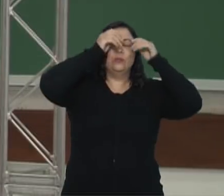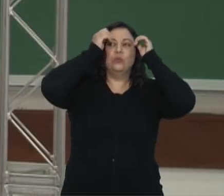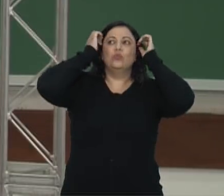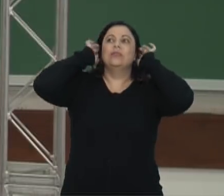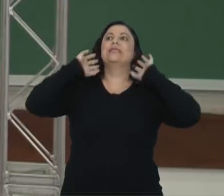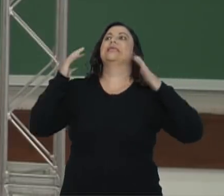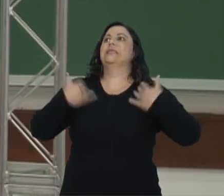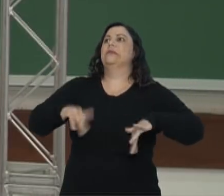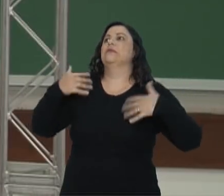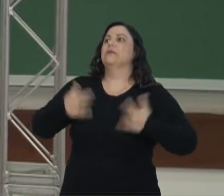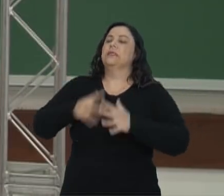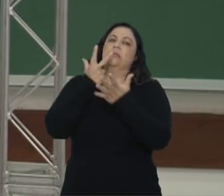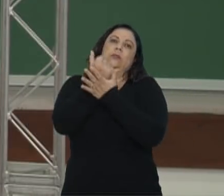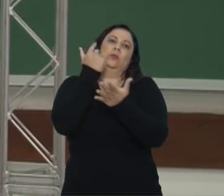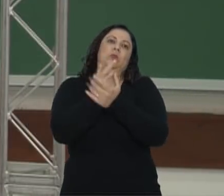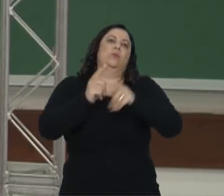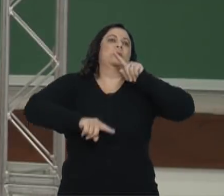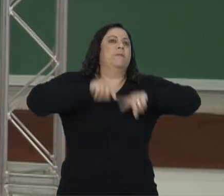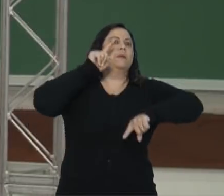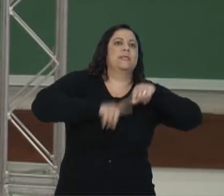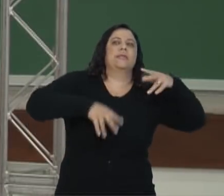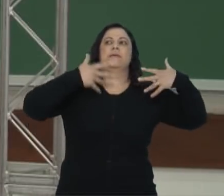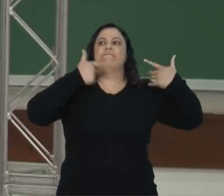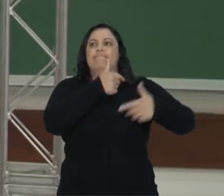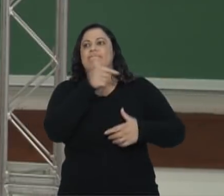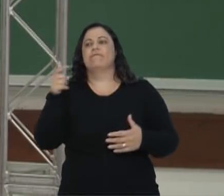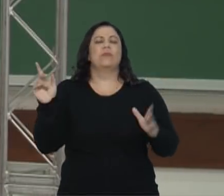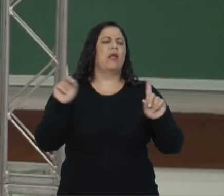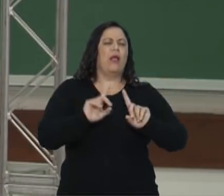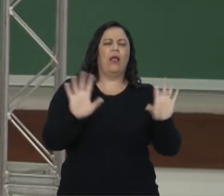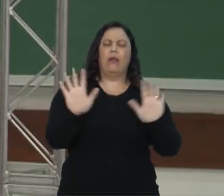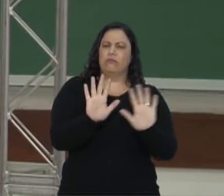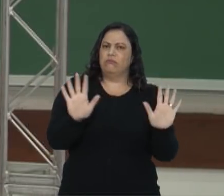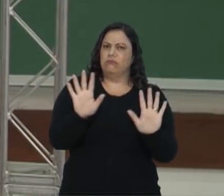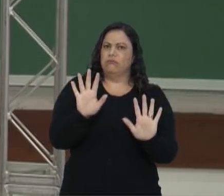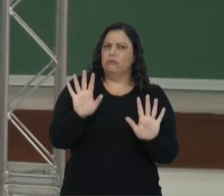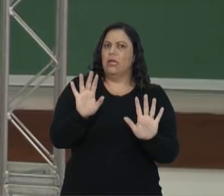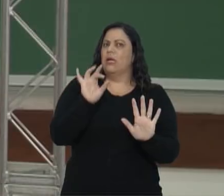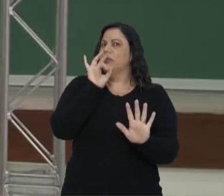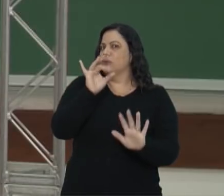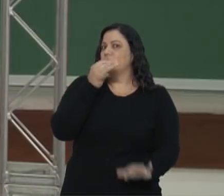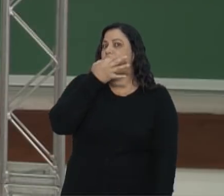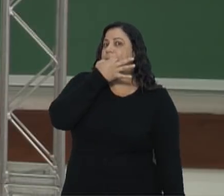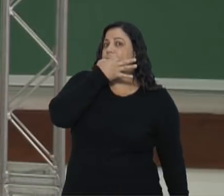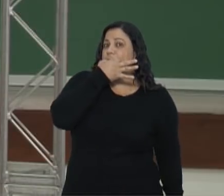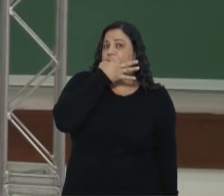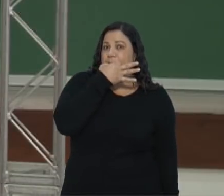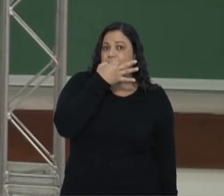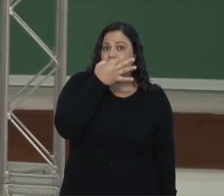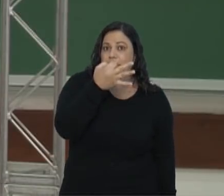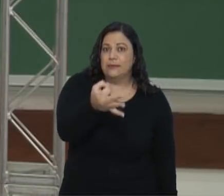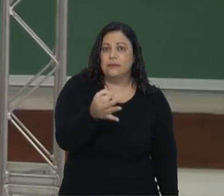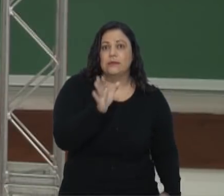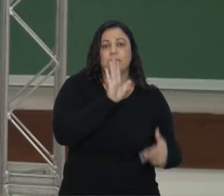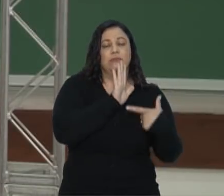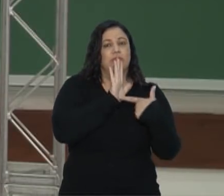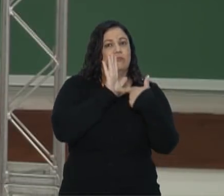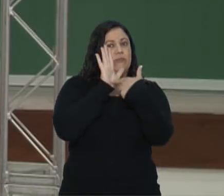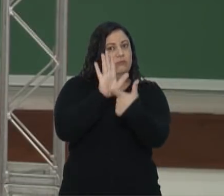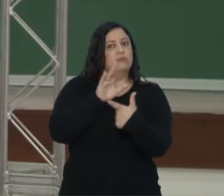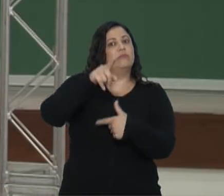eu tenho que comprar material, Fabiano, eu não tenho. Não se preocupe, é uma sugestão, é algo que eu mostro para vocês